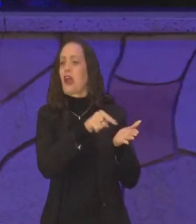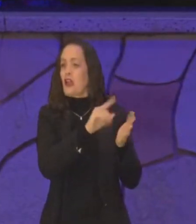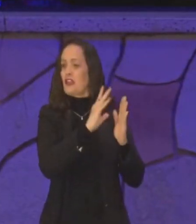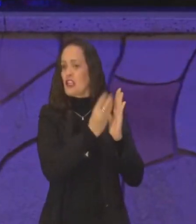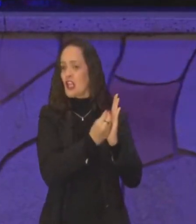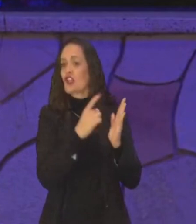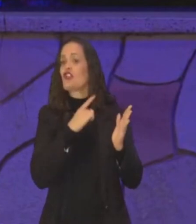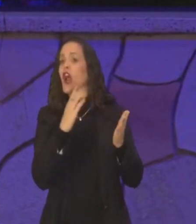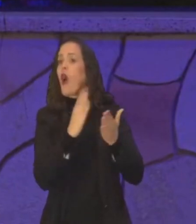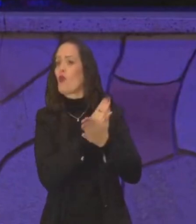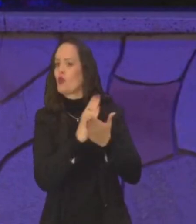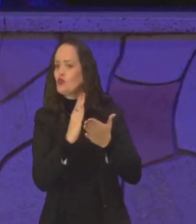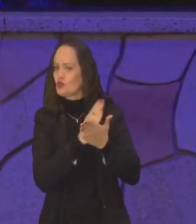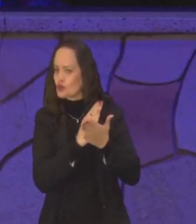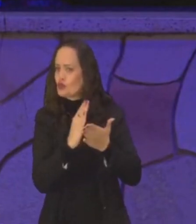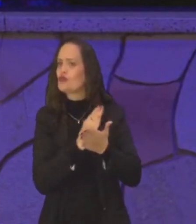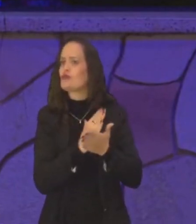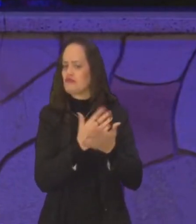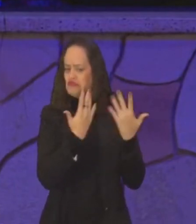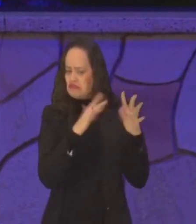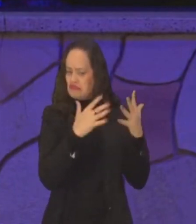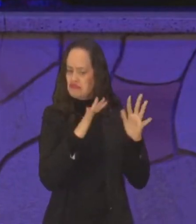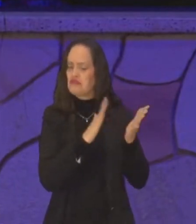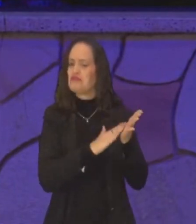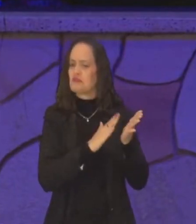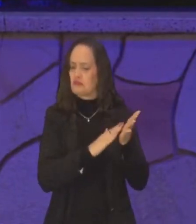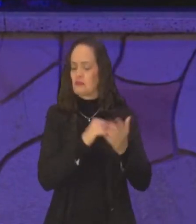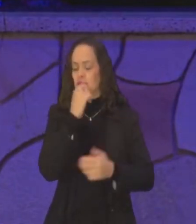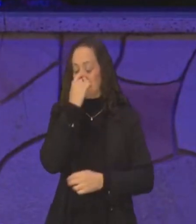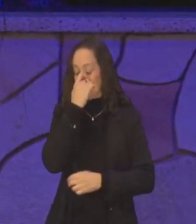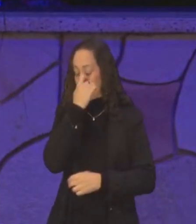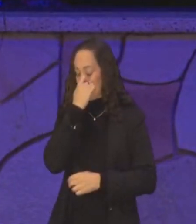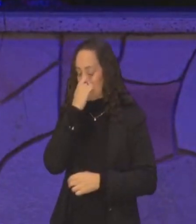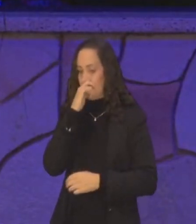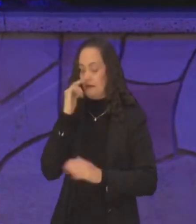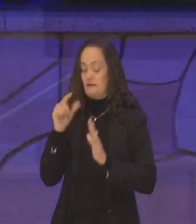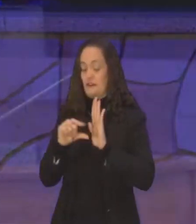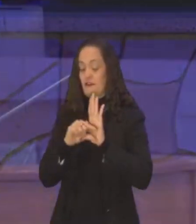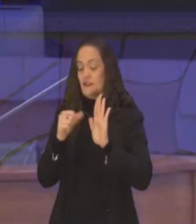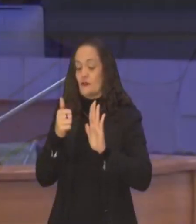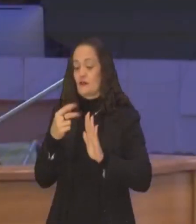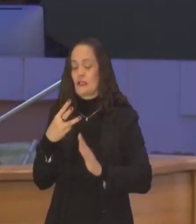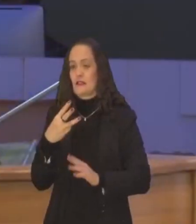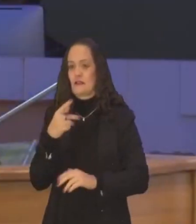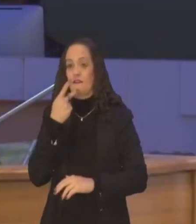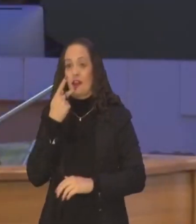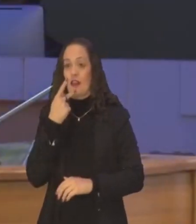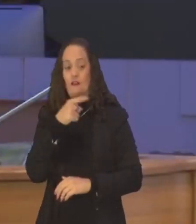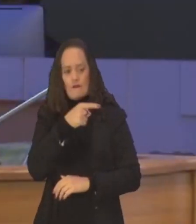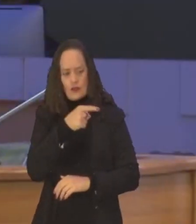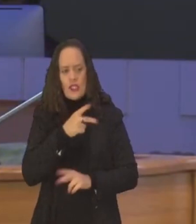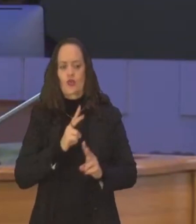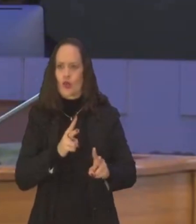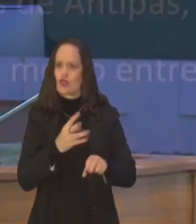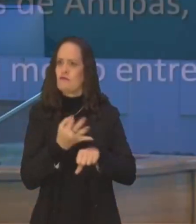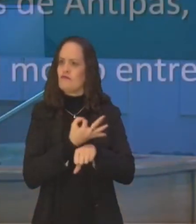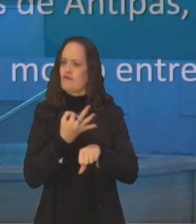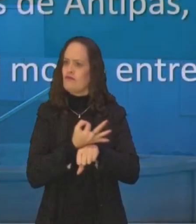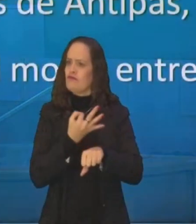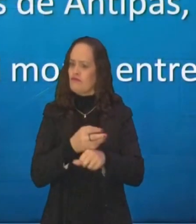igreja, está no verso de número 13. Você conserva o meu nome e não negaste a minha